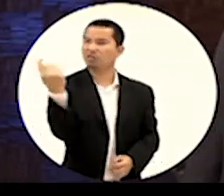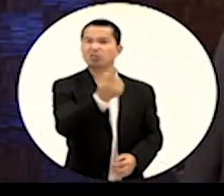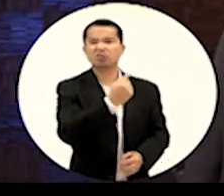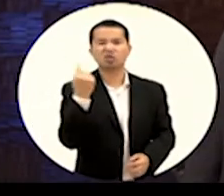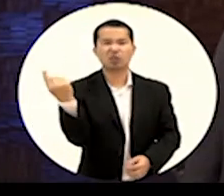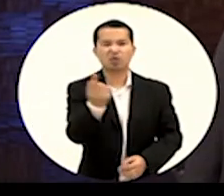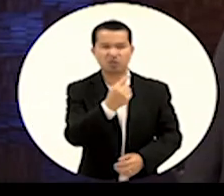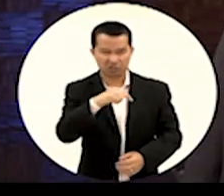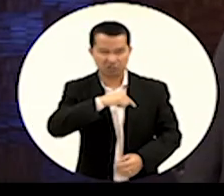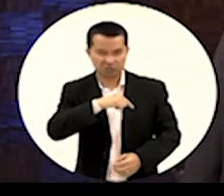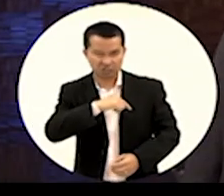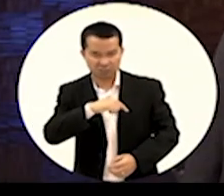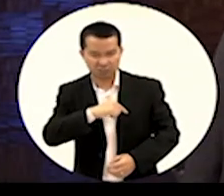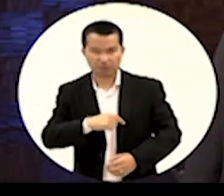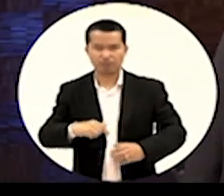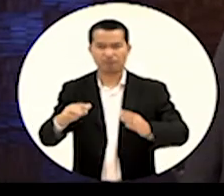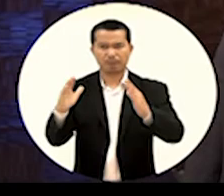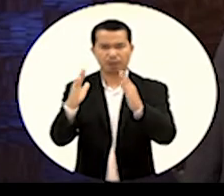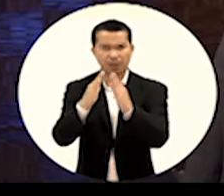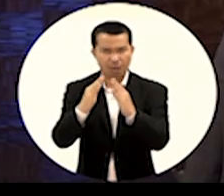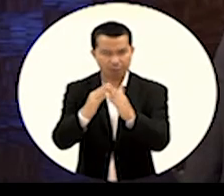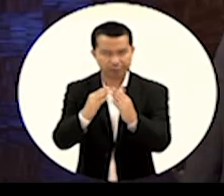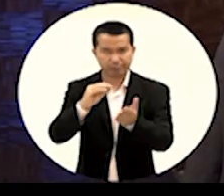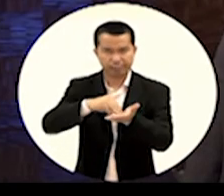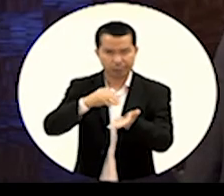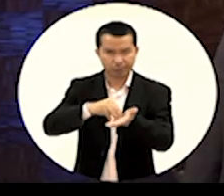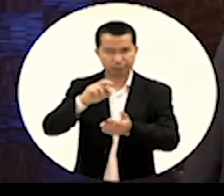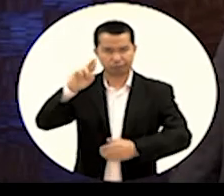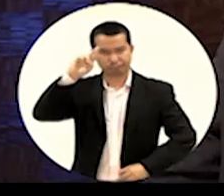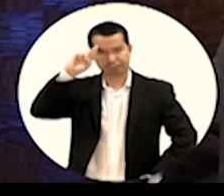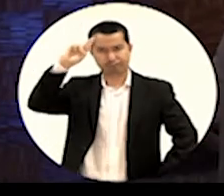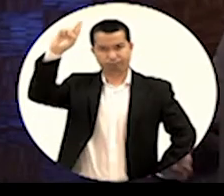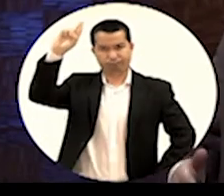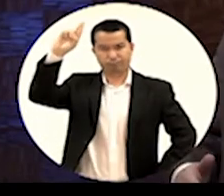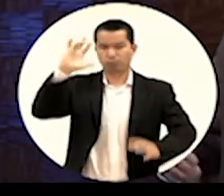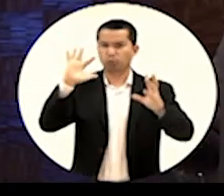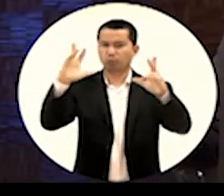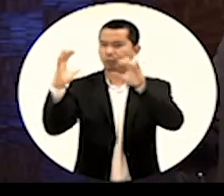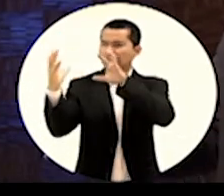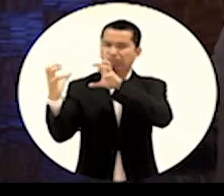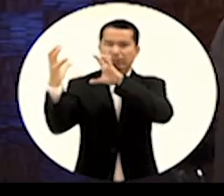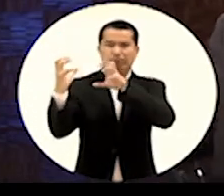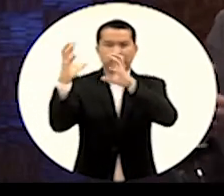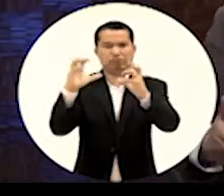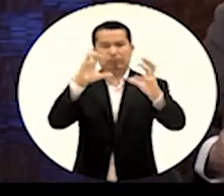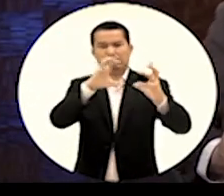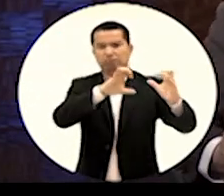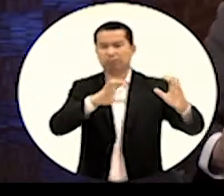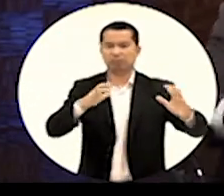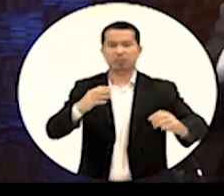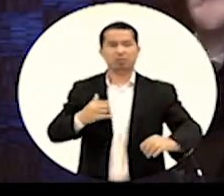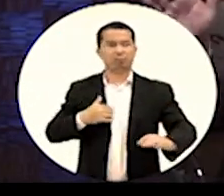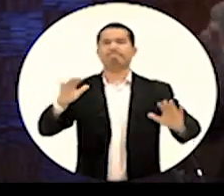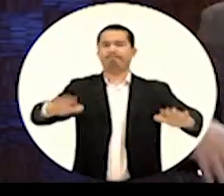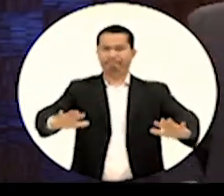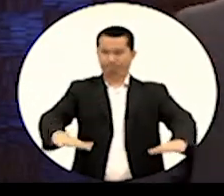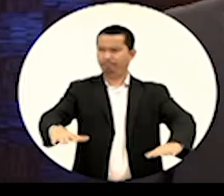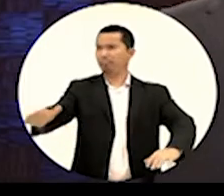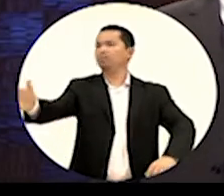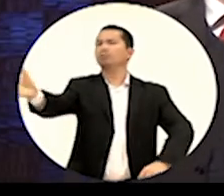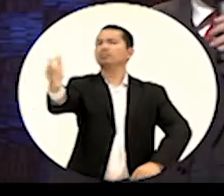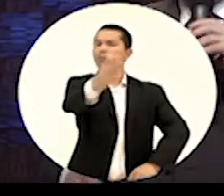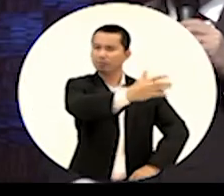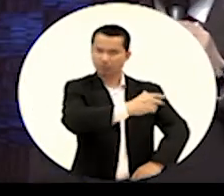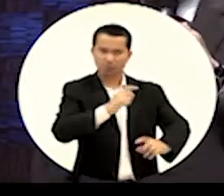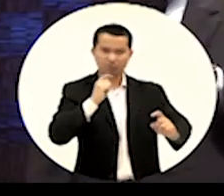tremenda. E tem um ditado, né, popular, né? Casa onde não tem pão, todo mundo briga e ninguém tem razão. Acontecia isso